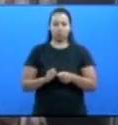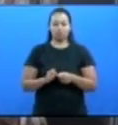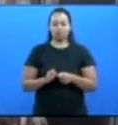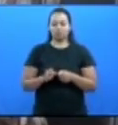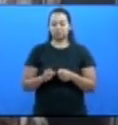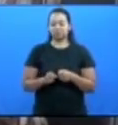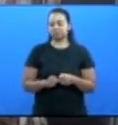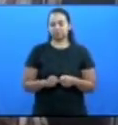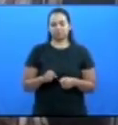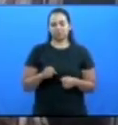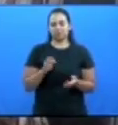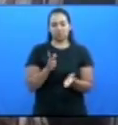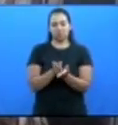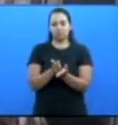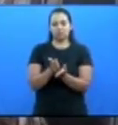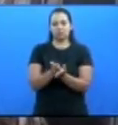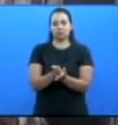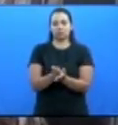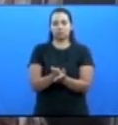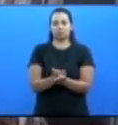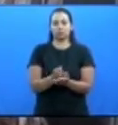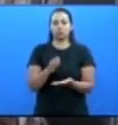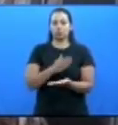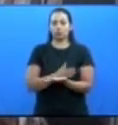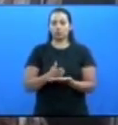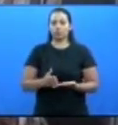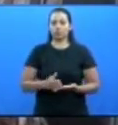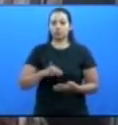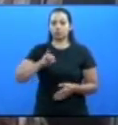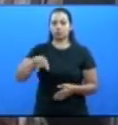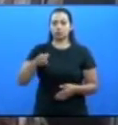momento, a partir de janeiro.